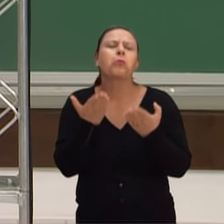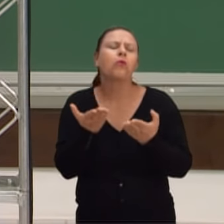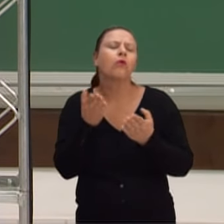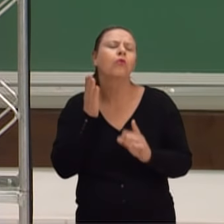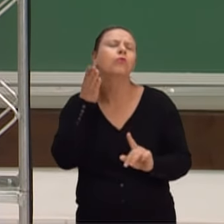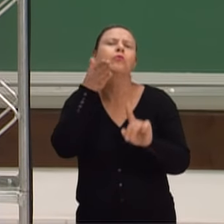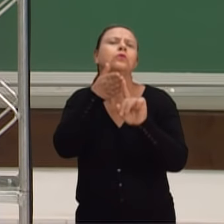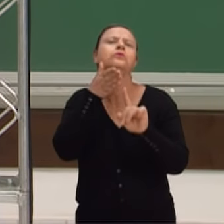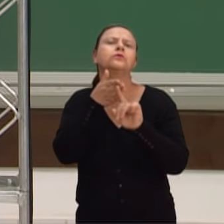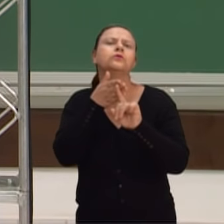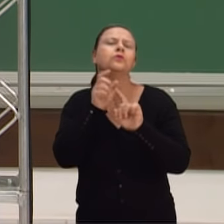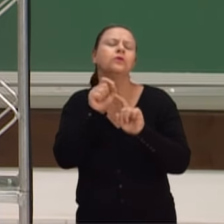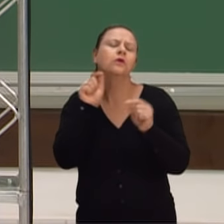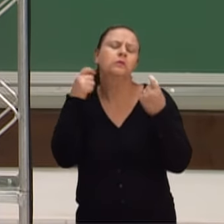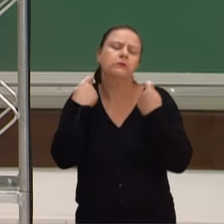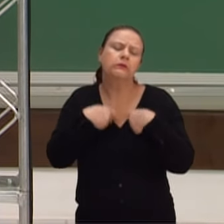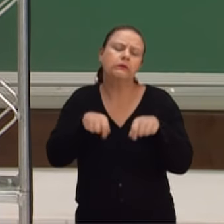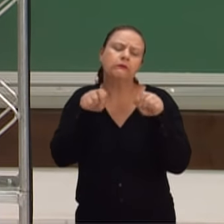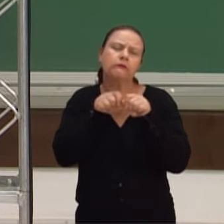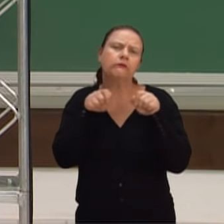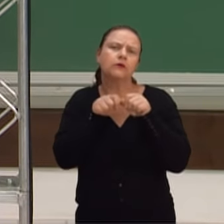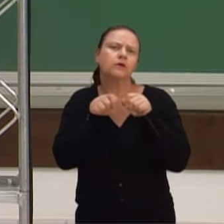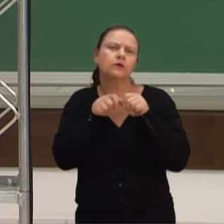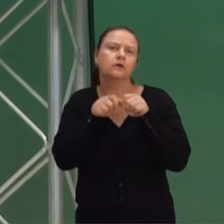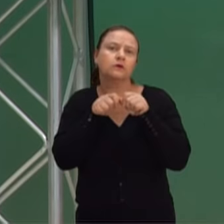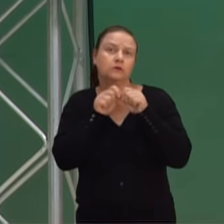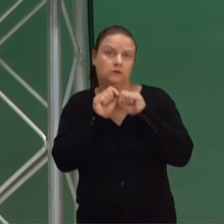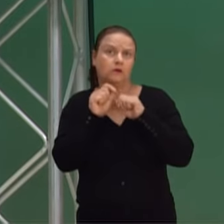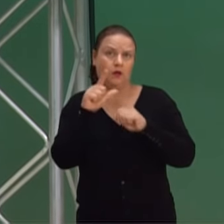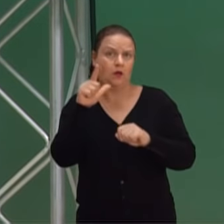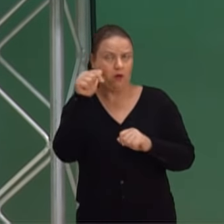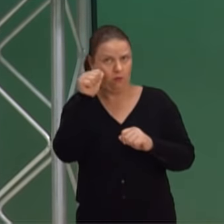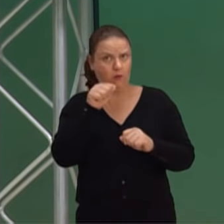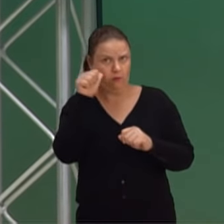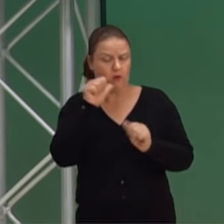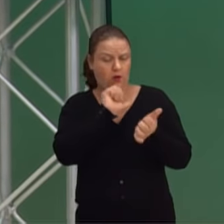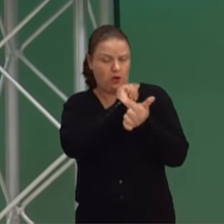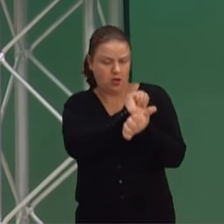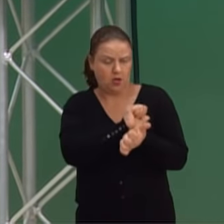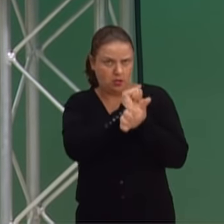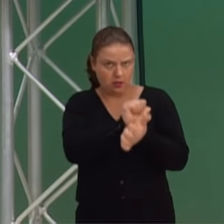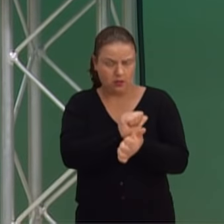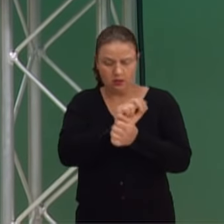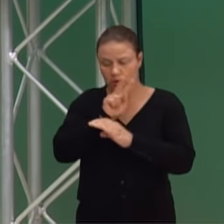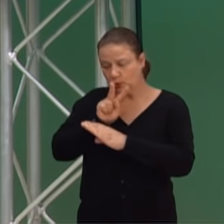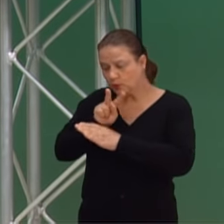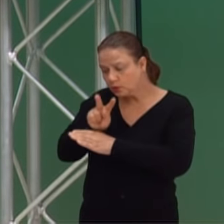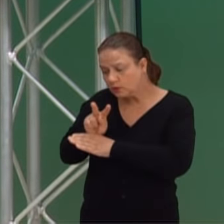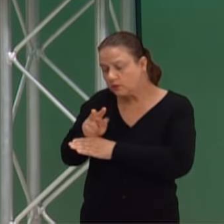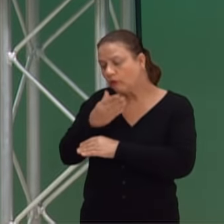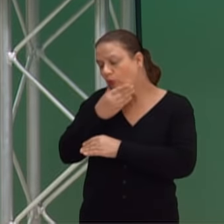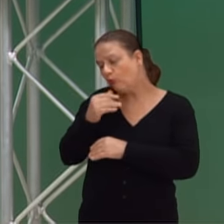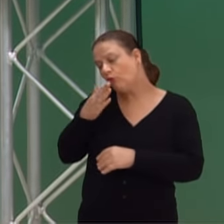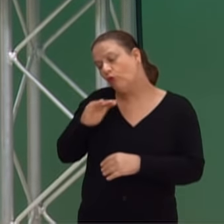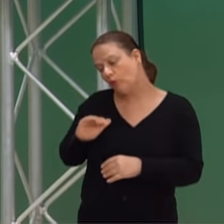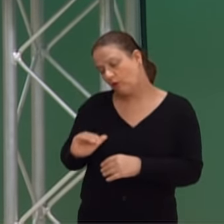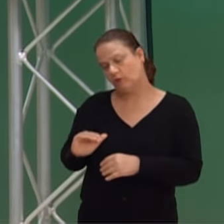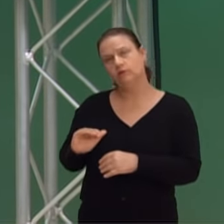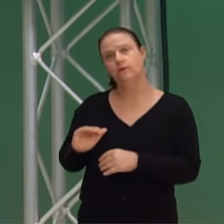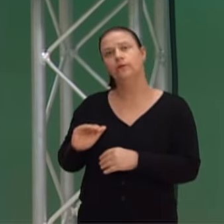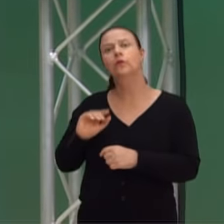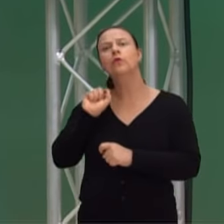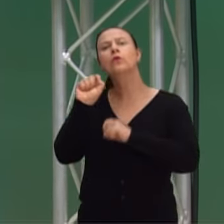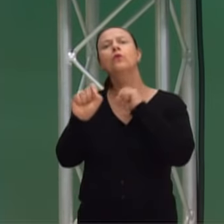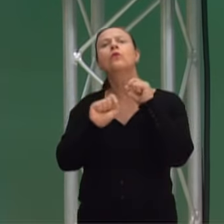tinha como obrigações dela? Repara, é uma escrava cuidando do menino. Quais eram as demais